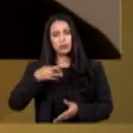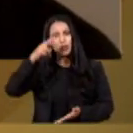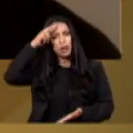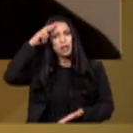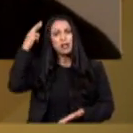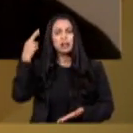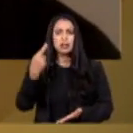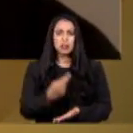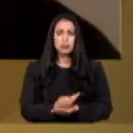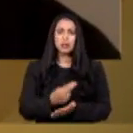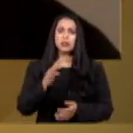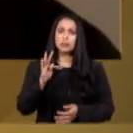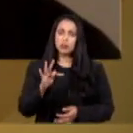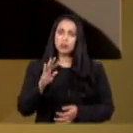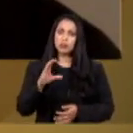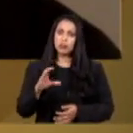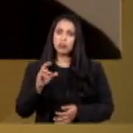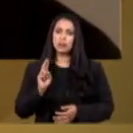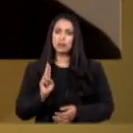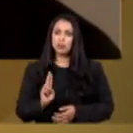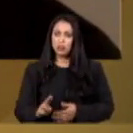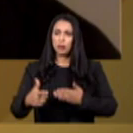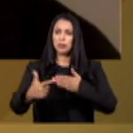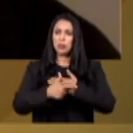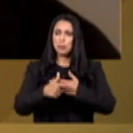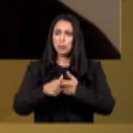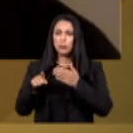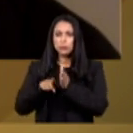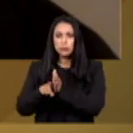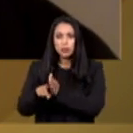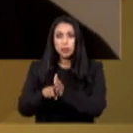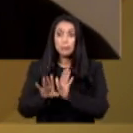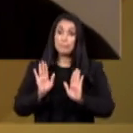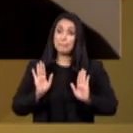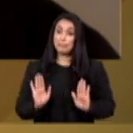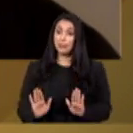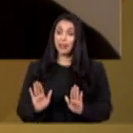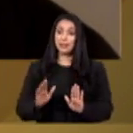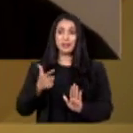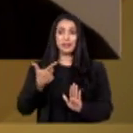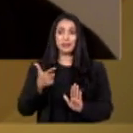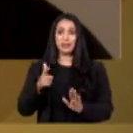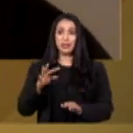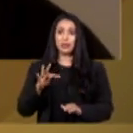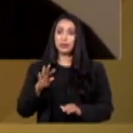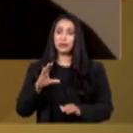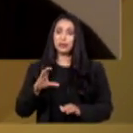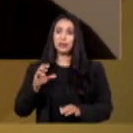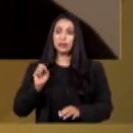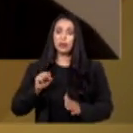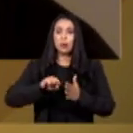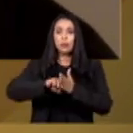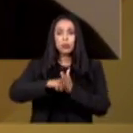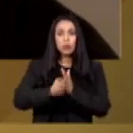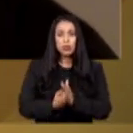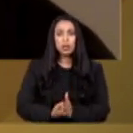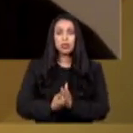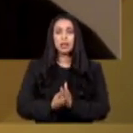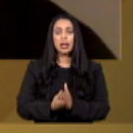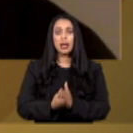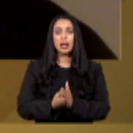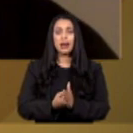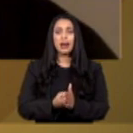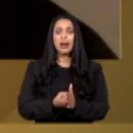profundo respeito e admiração pelo tcu é importante papel respiratório não tem o tcu poder para bloquear bens particulares